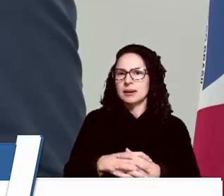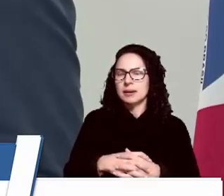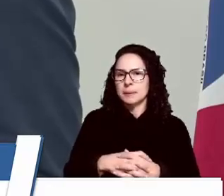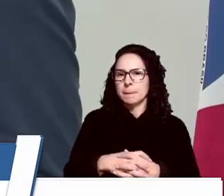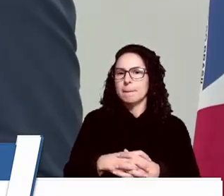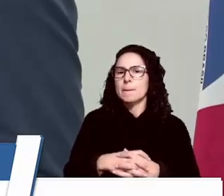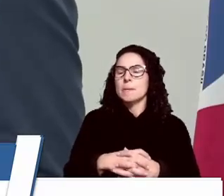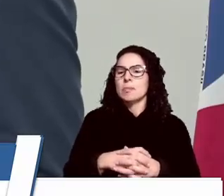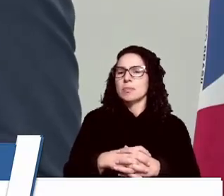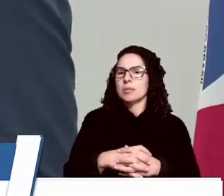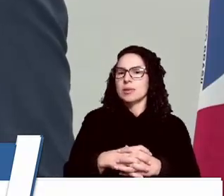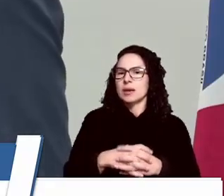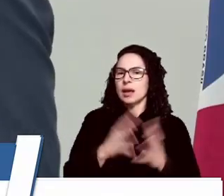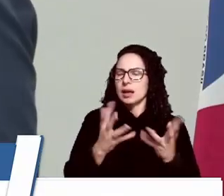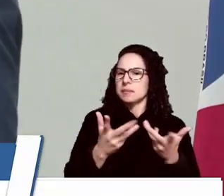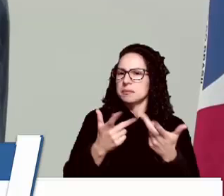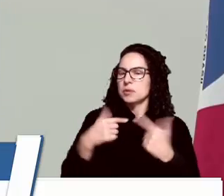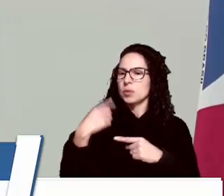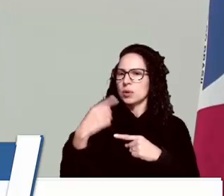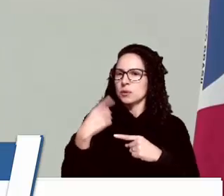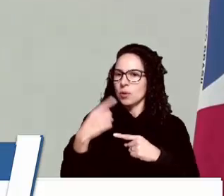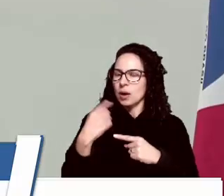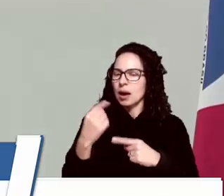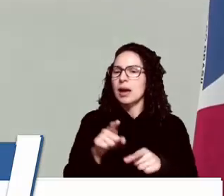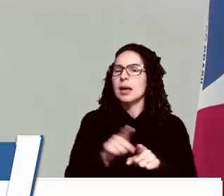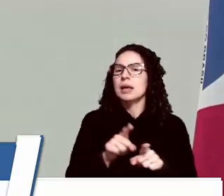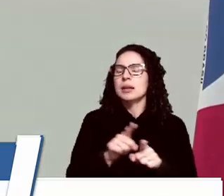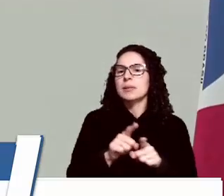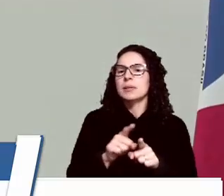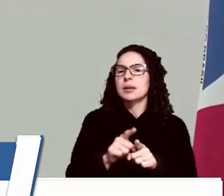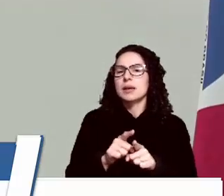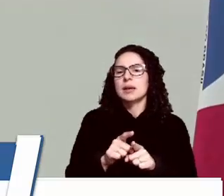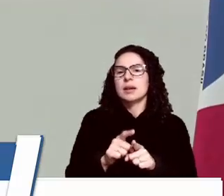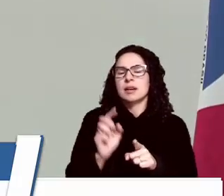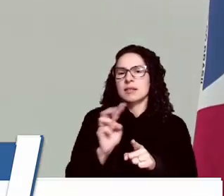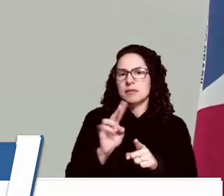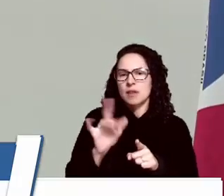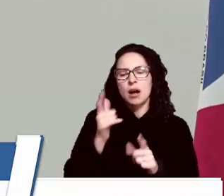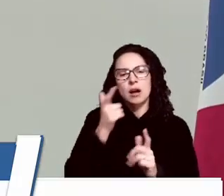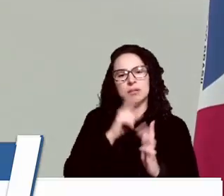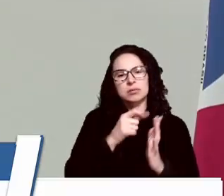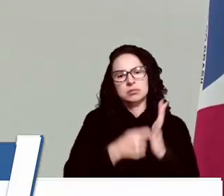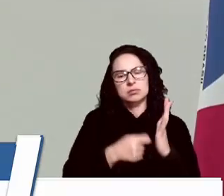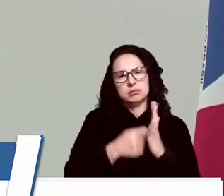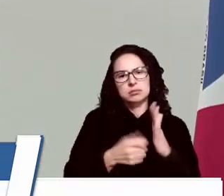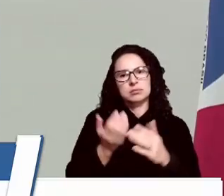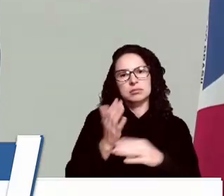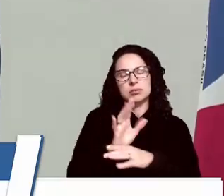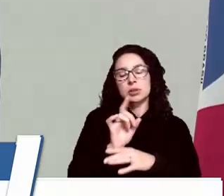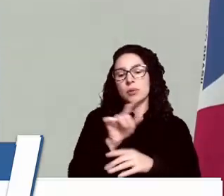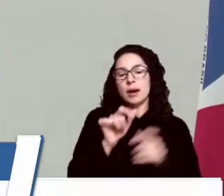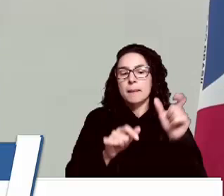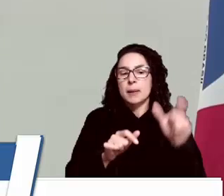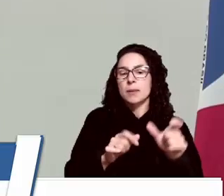agrava um advogado, ele realmente vai em defesa não só da pessoa, mas da